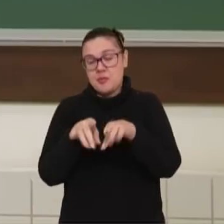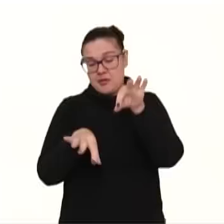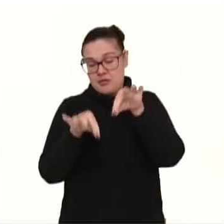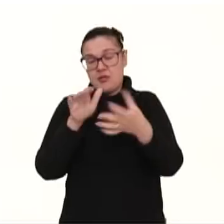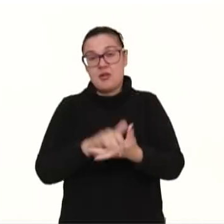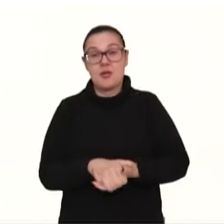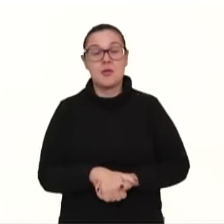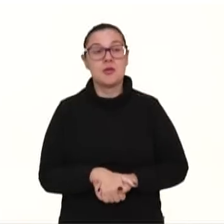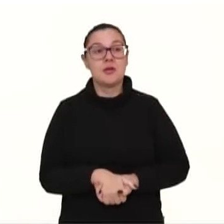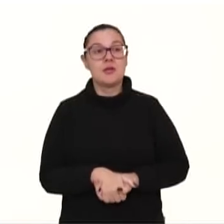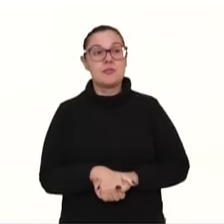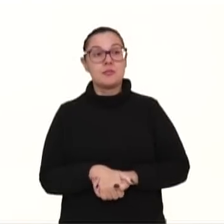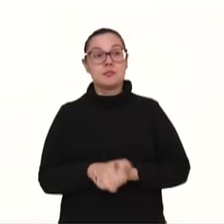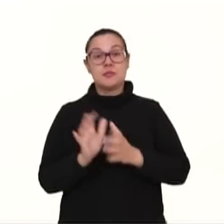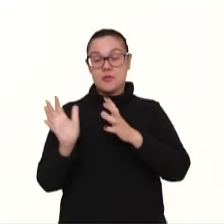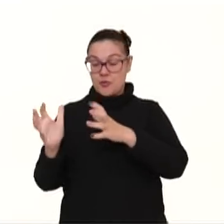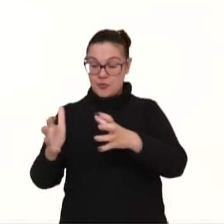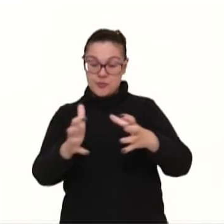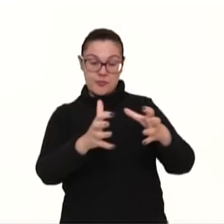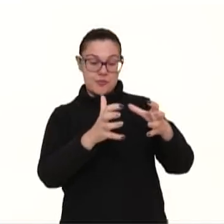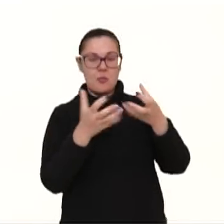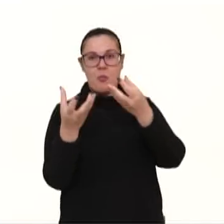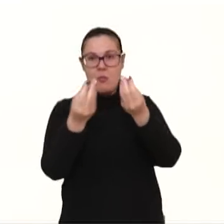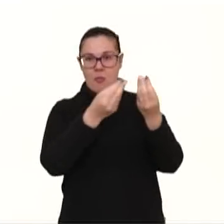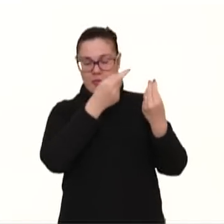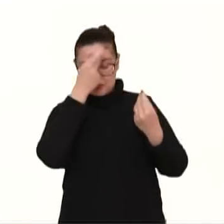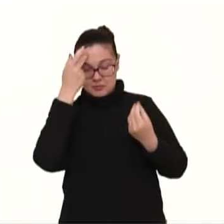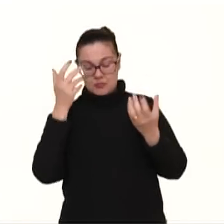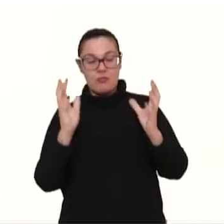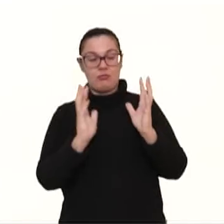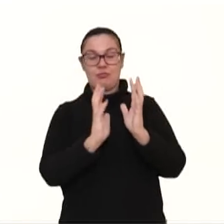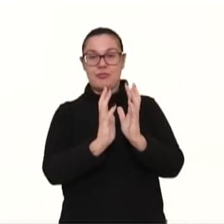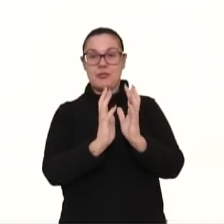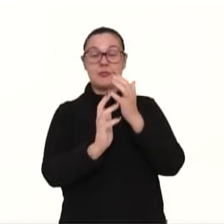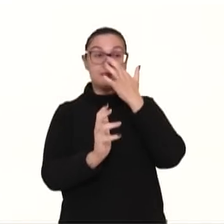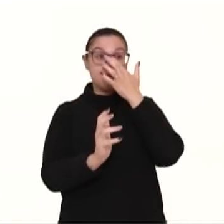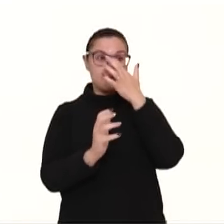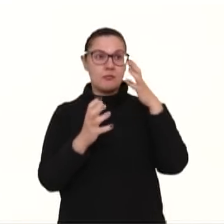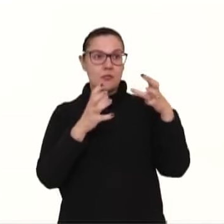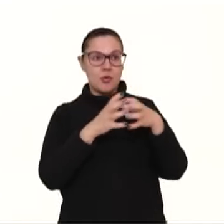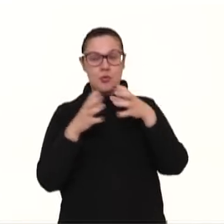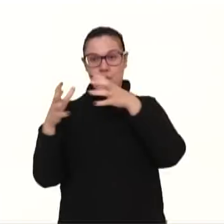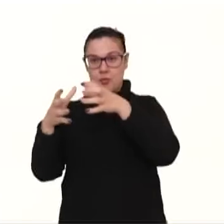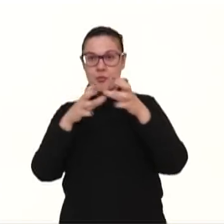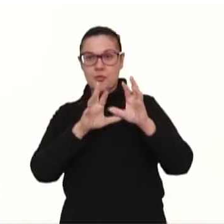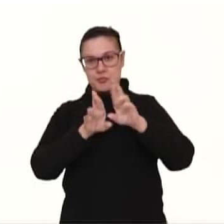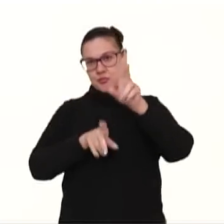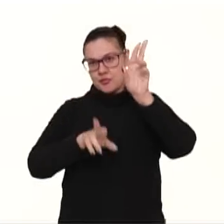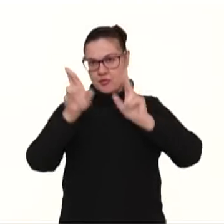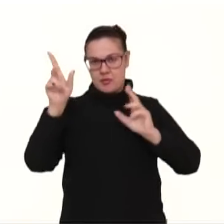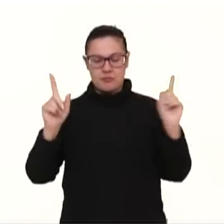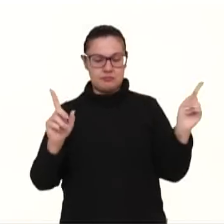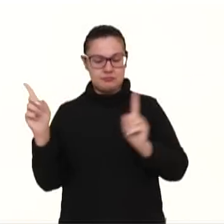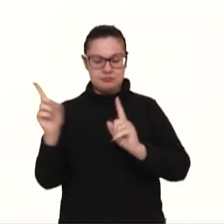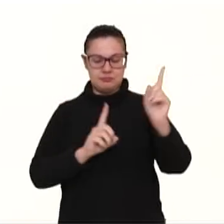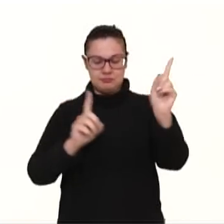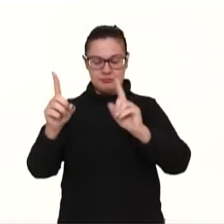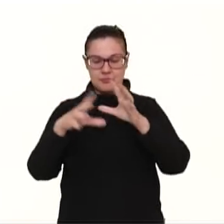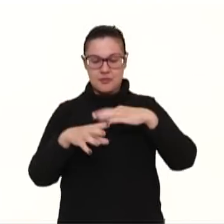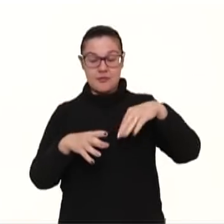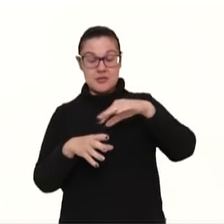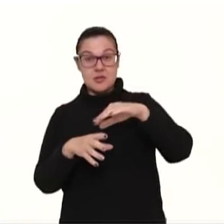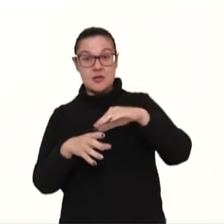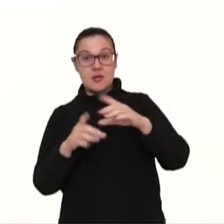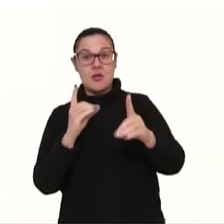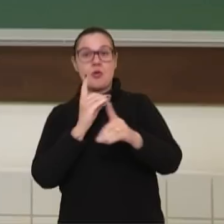teatro. Então aqui eles reúnem, na verdade, várias pessoas, às vezes grupos mesmo diferentes, né? Vários grupos, para